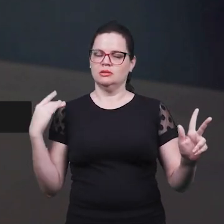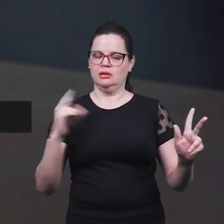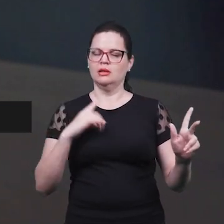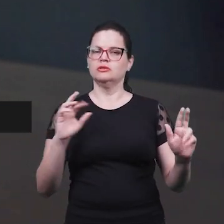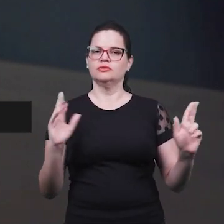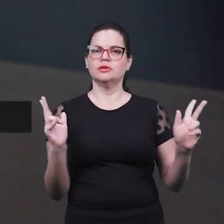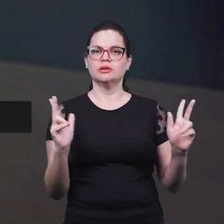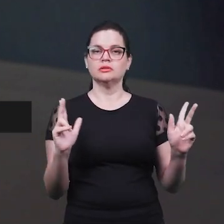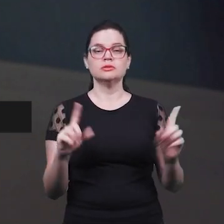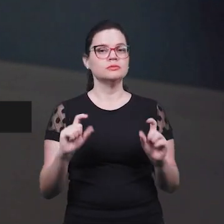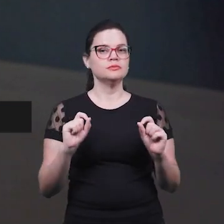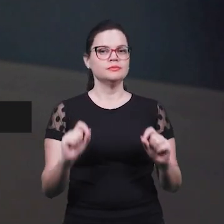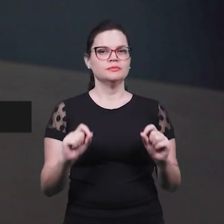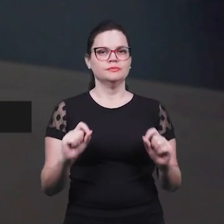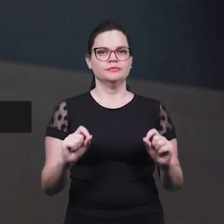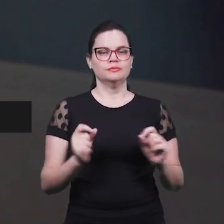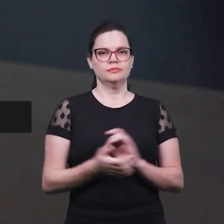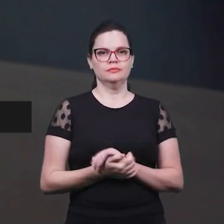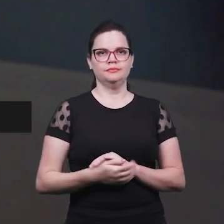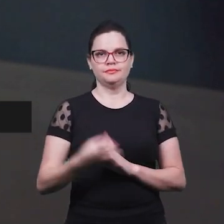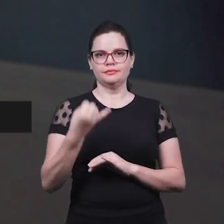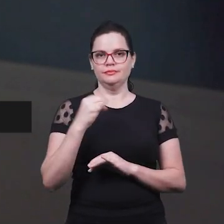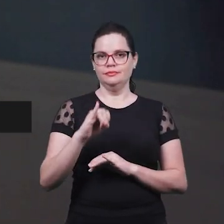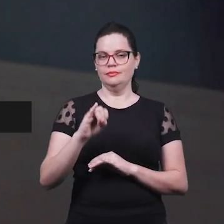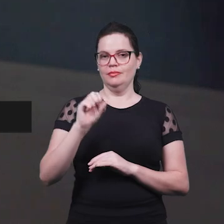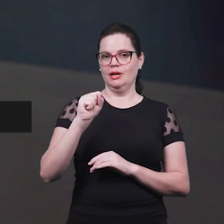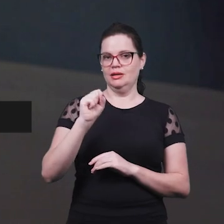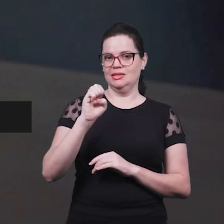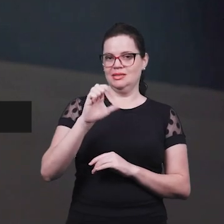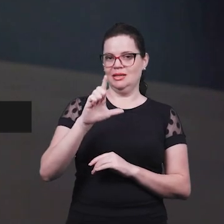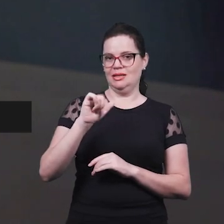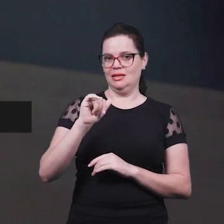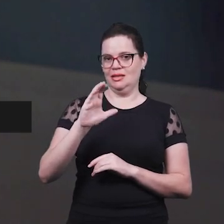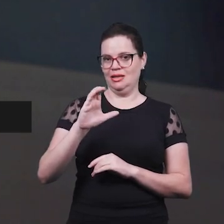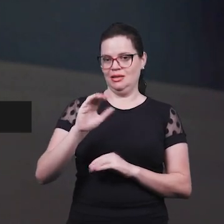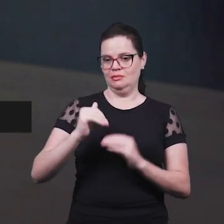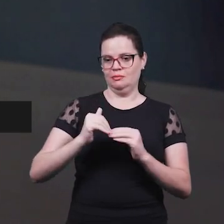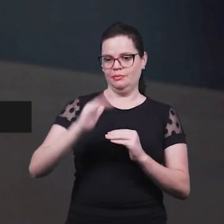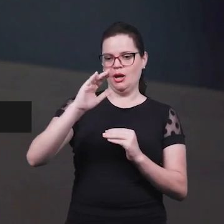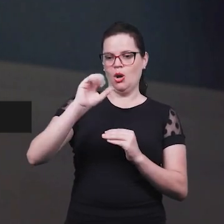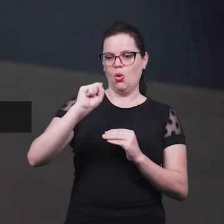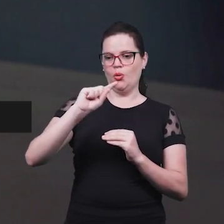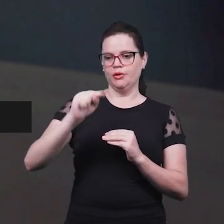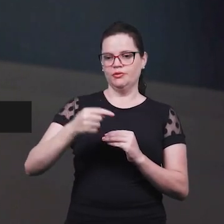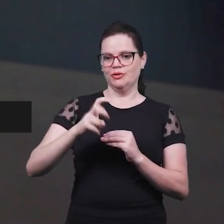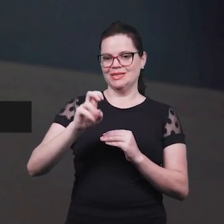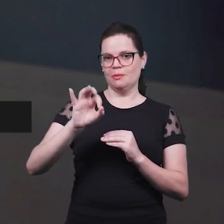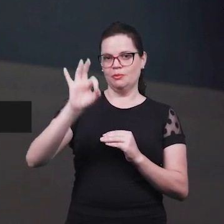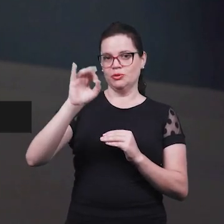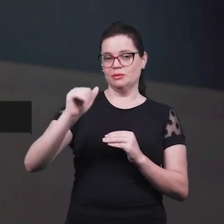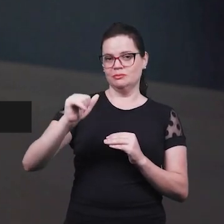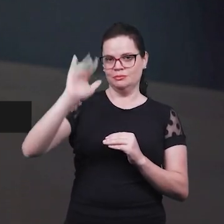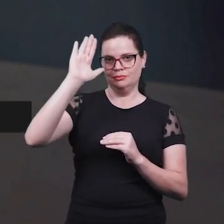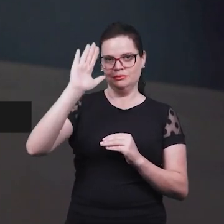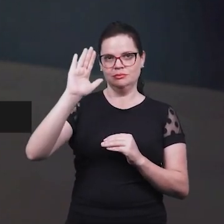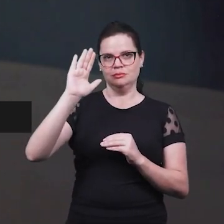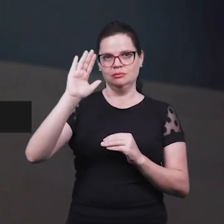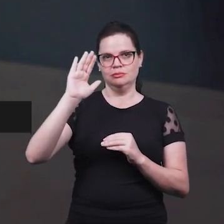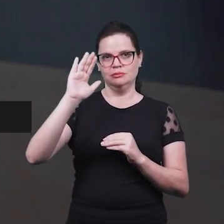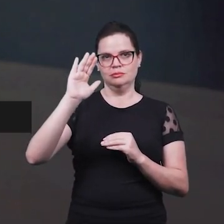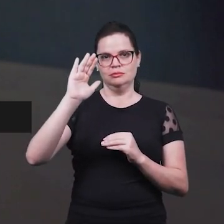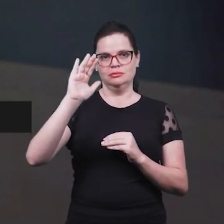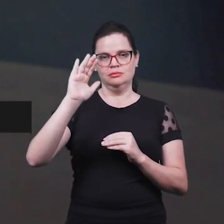que quando a Selic fica acima de 8,5%, a poupança só vai